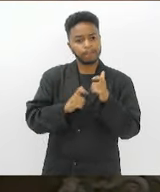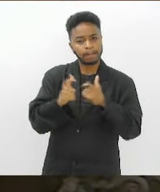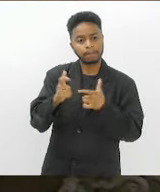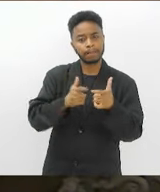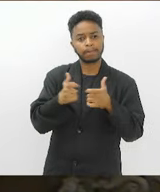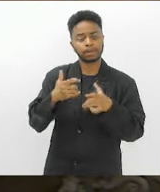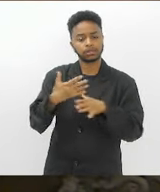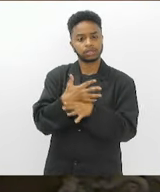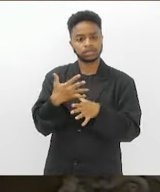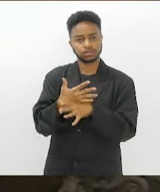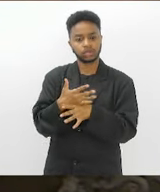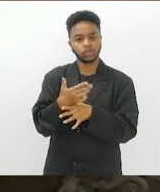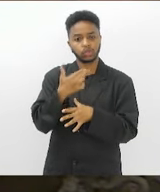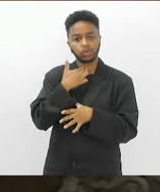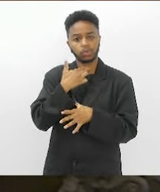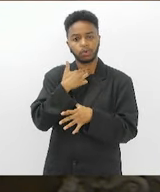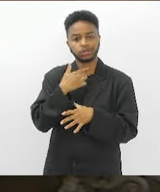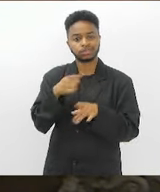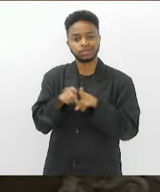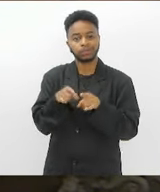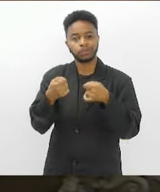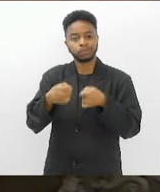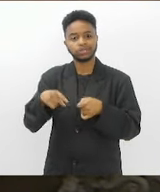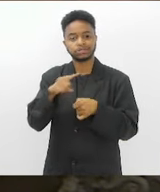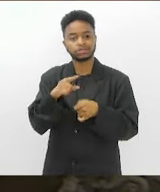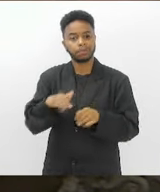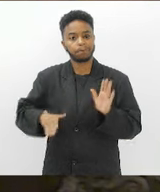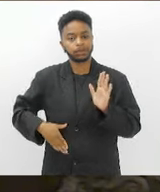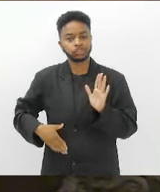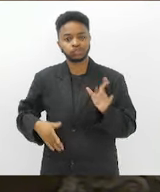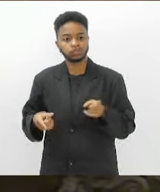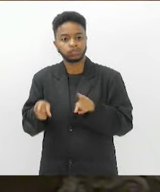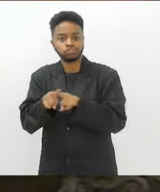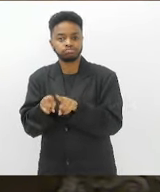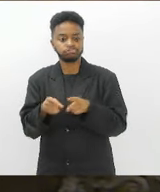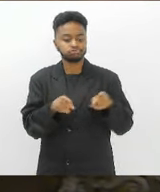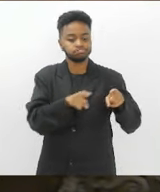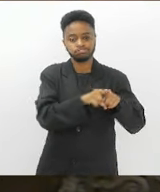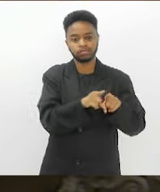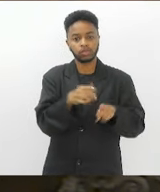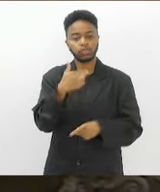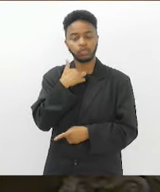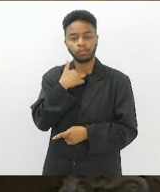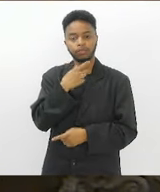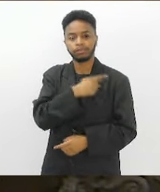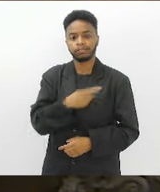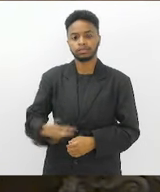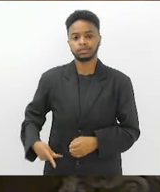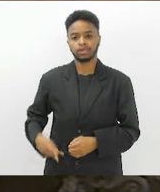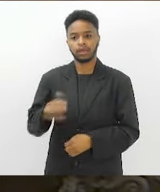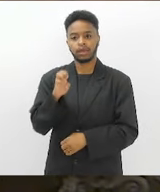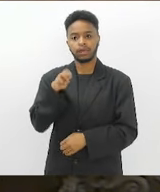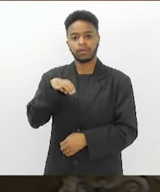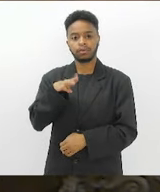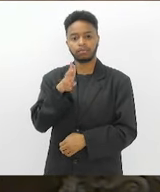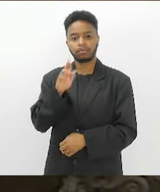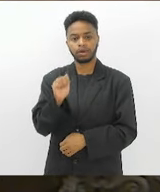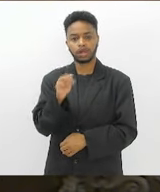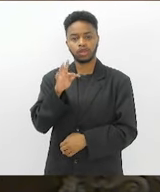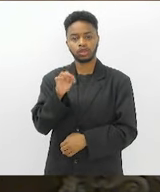ter bandidos aliados. Não podemos ter um presidente da Embratur, que é pago